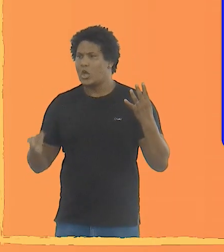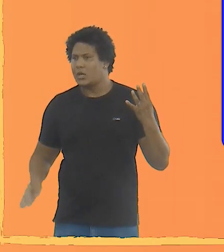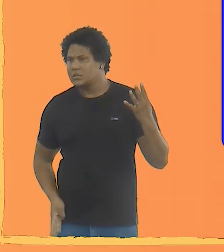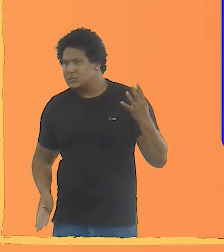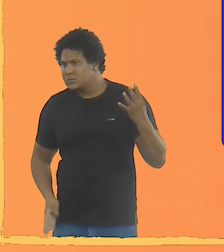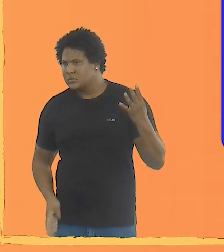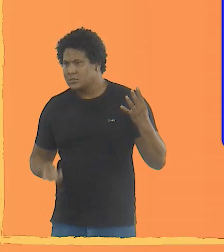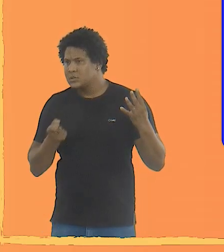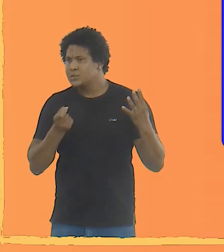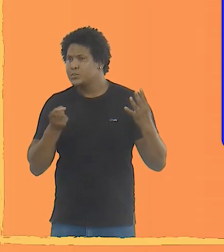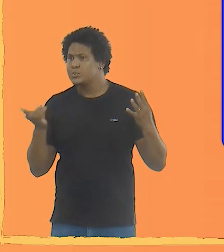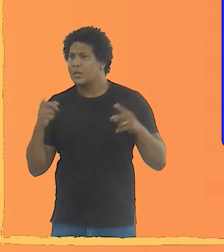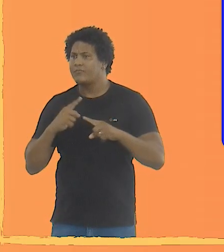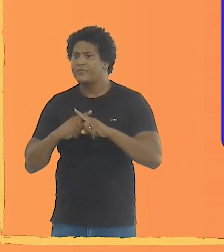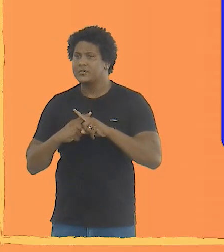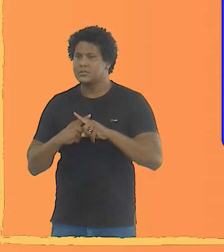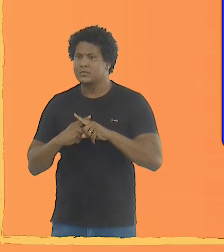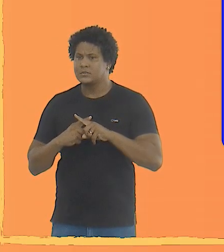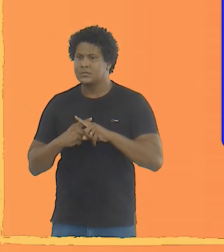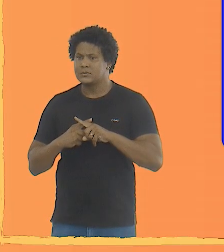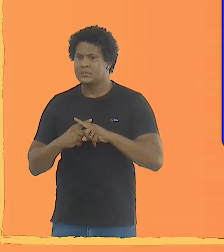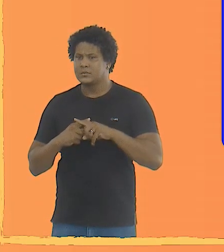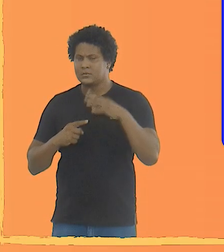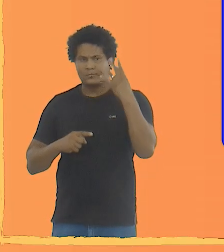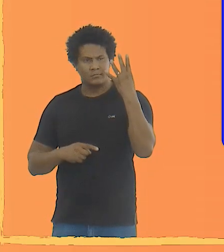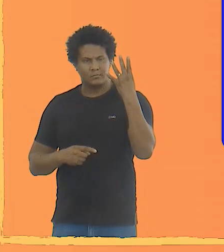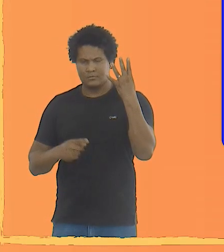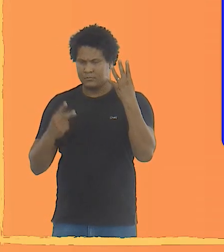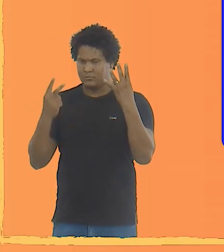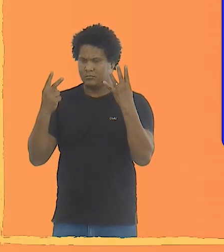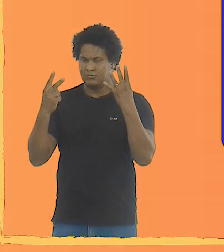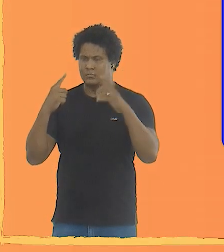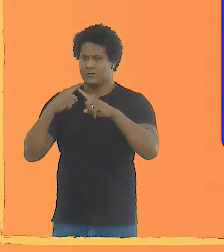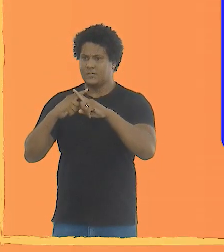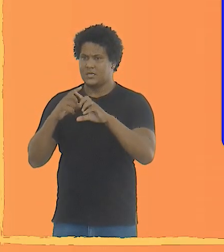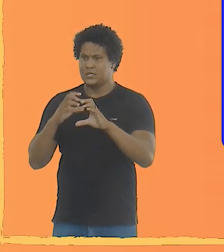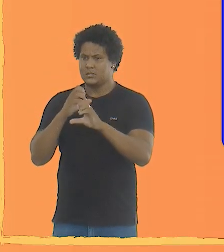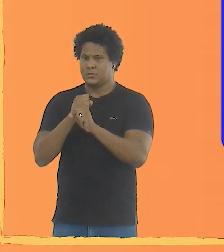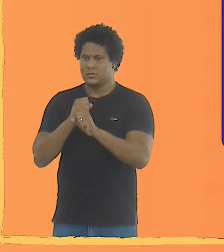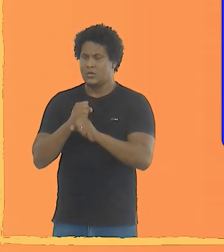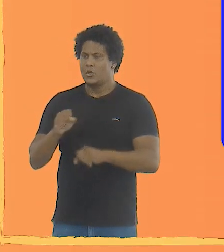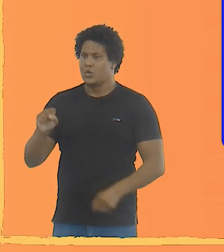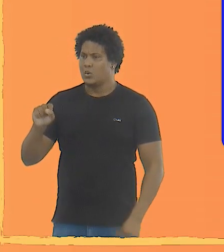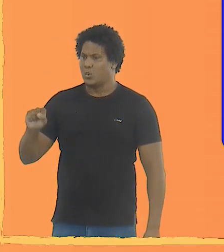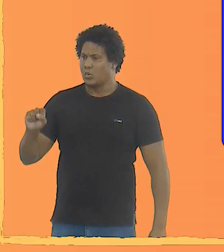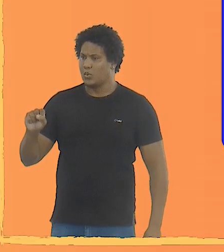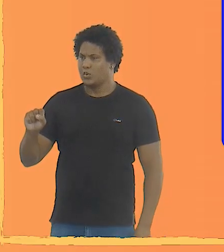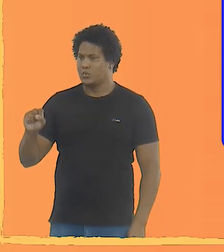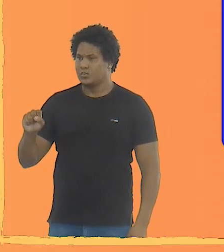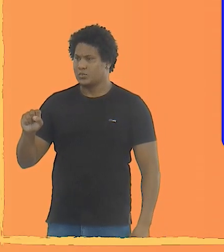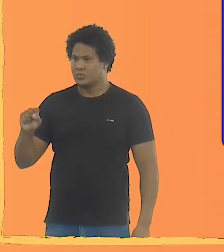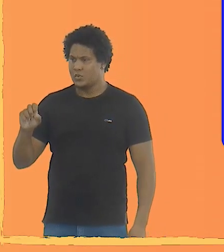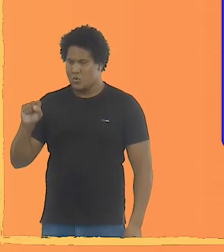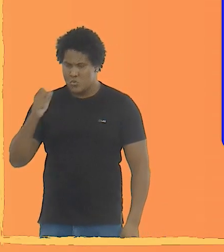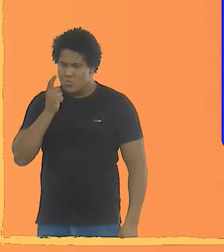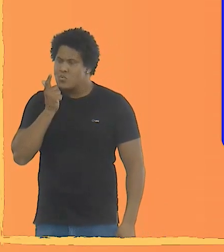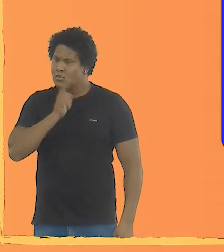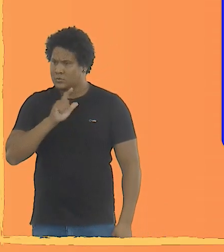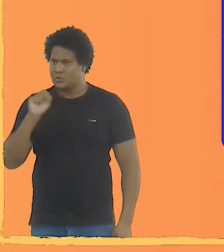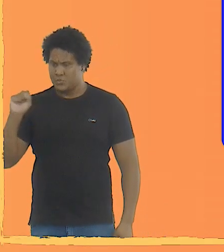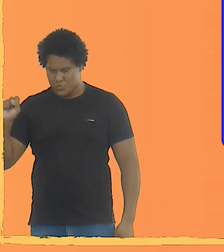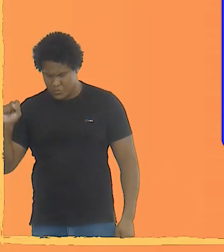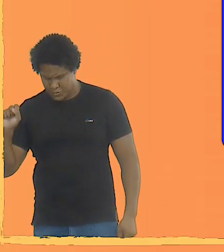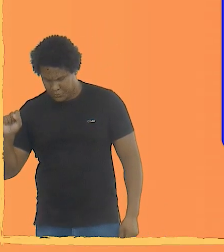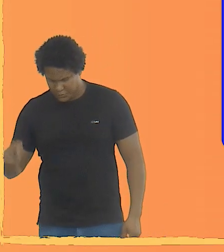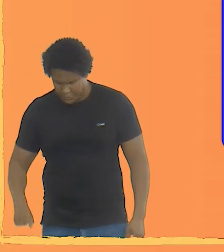consegue formar? 4 vezes 2. 4 vezes 2 dá quanto? Dá 8. Então ele tem 8 possibilidades.